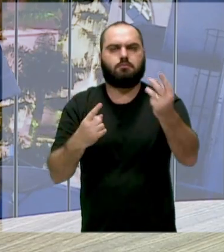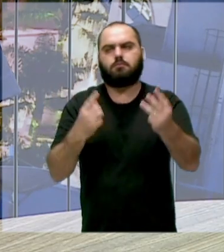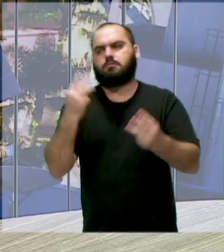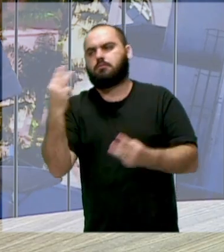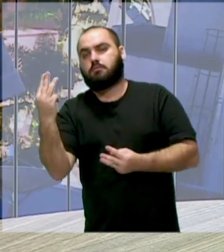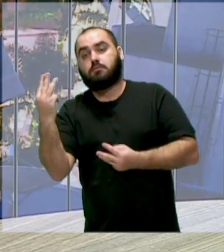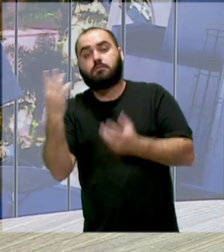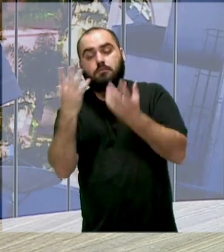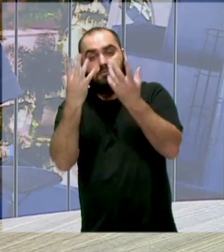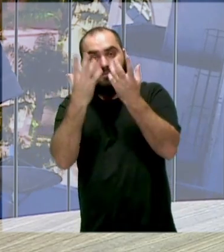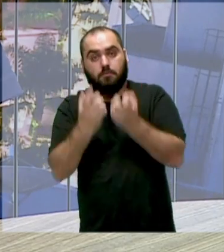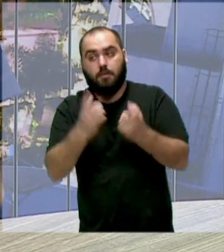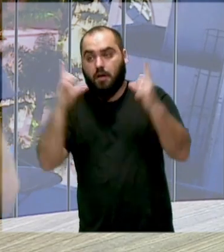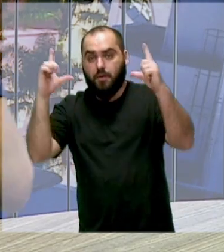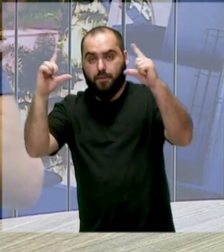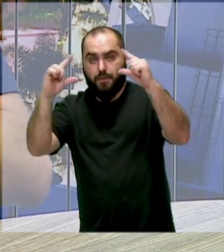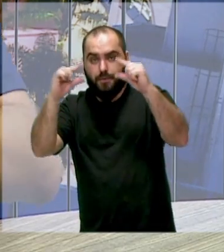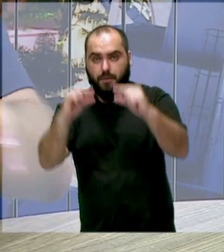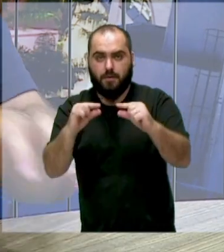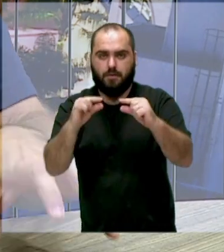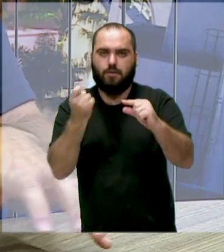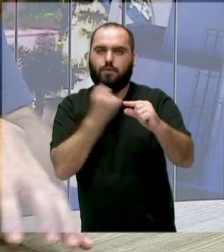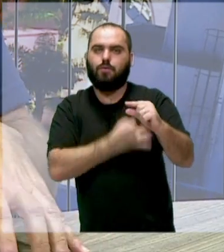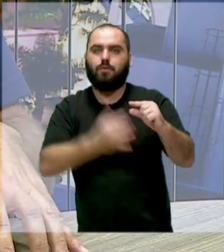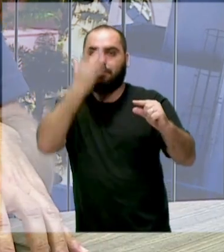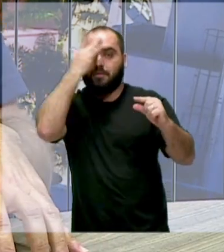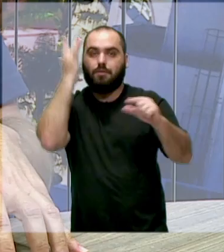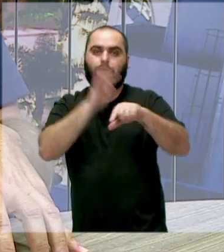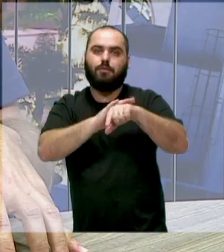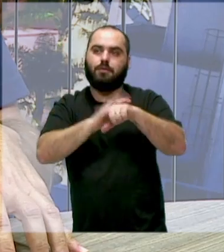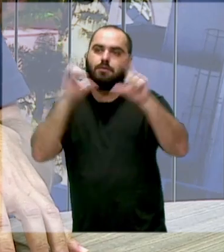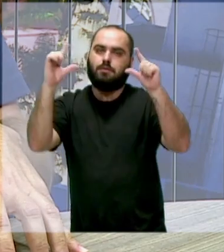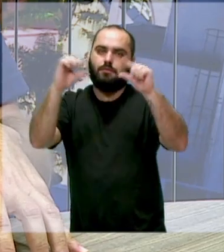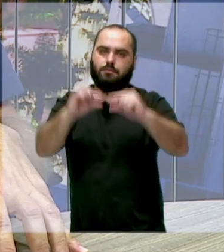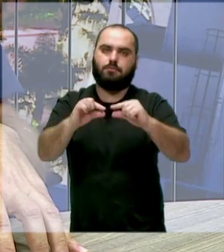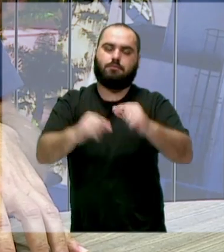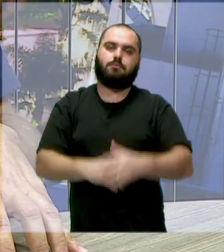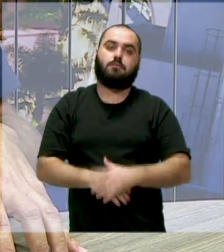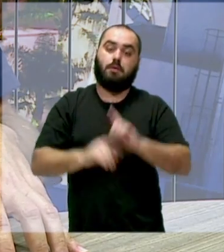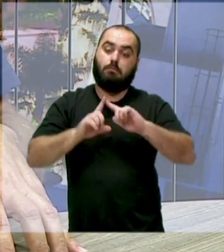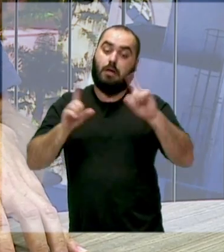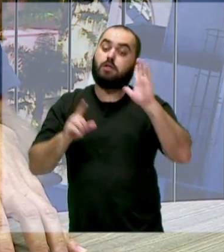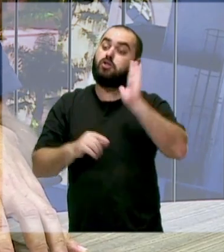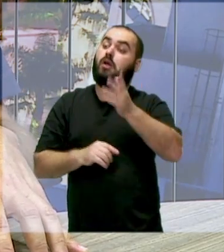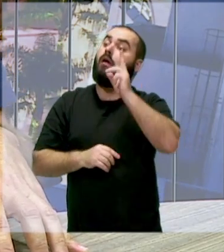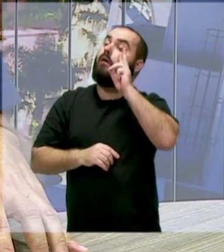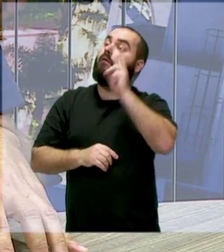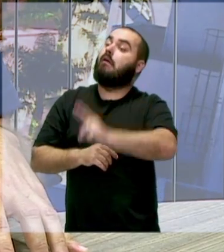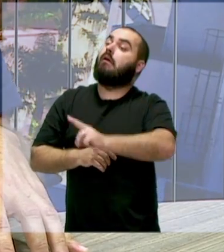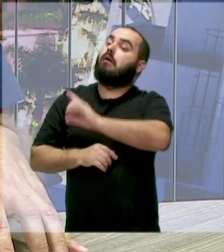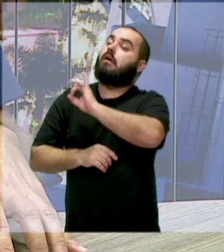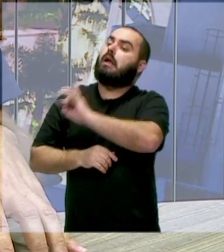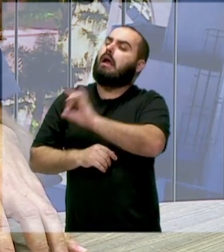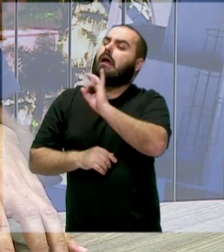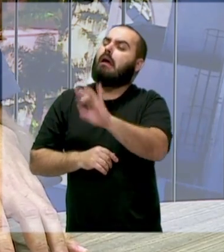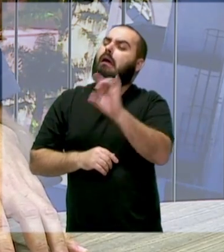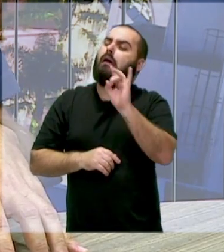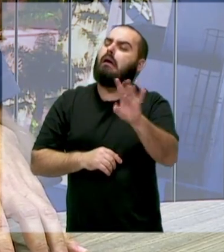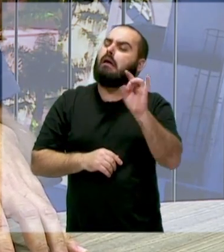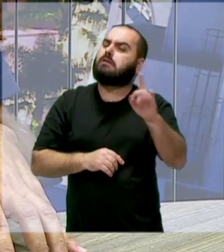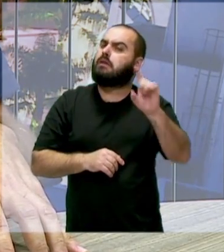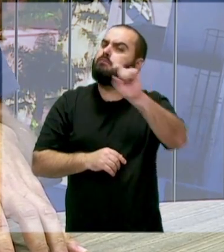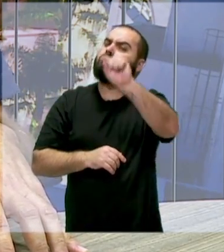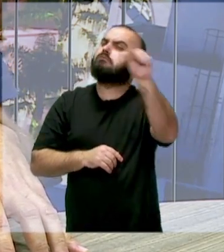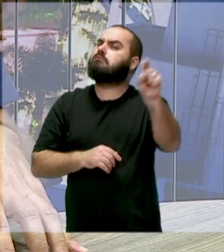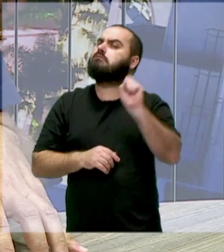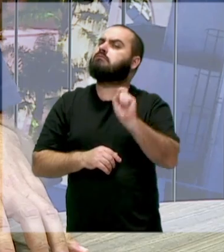infestação. Diminuindo a infestação, diminui o número de casos. Só que agora a gente já está trabalhando em cima de casos. Em cima de cada caso suspeito que eu tenho de